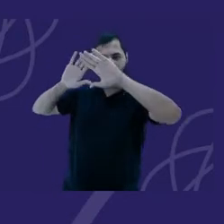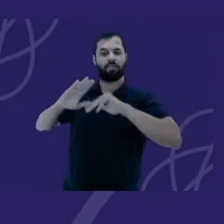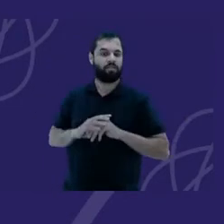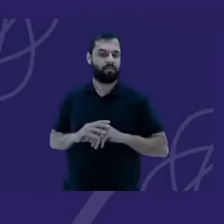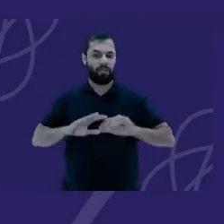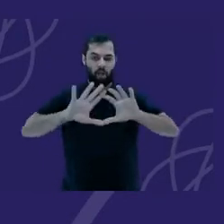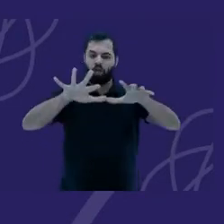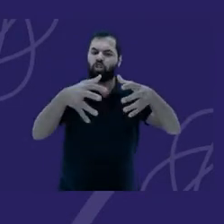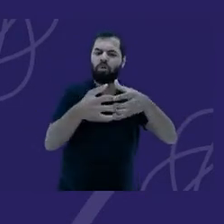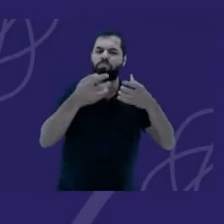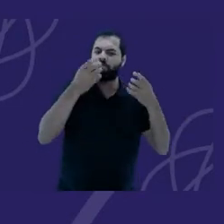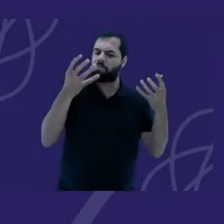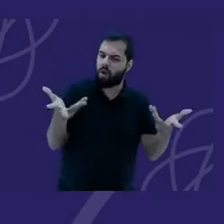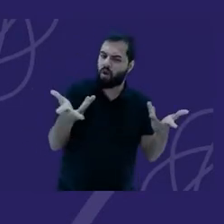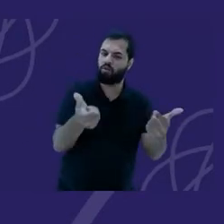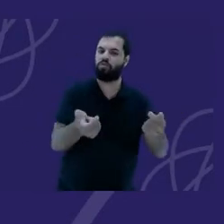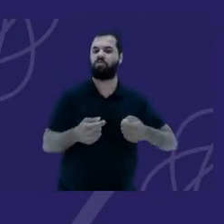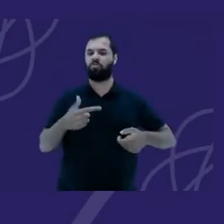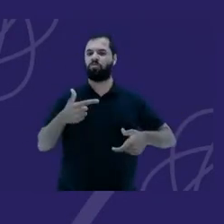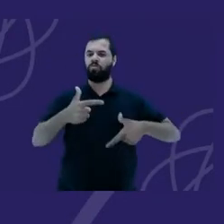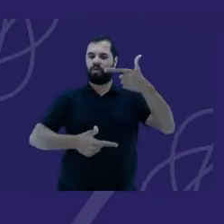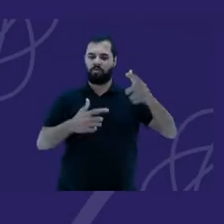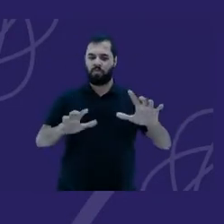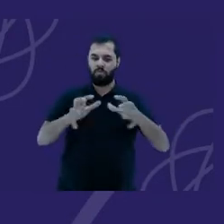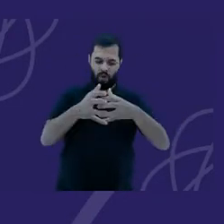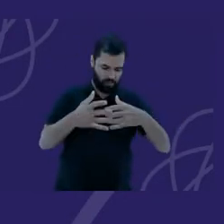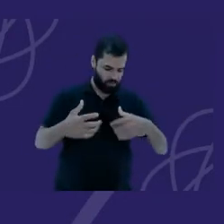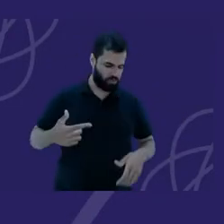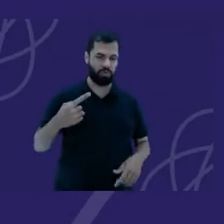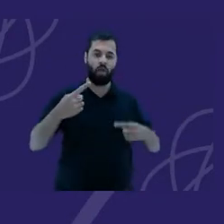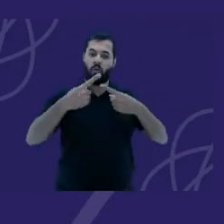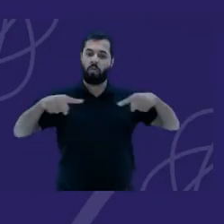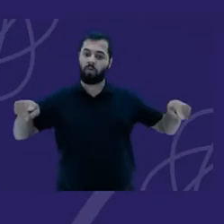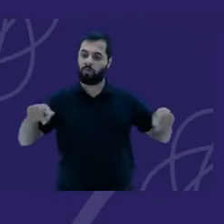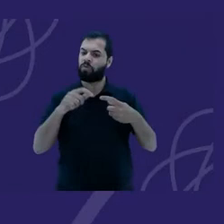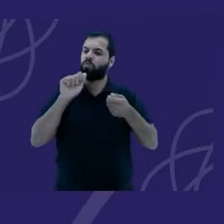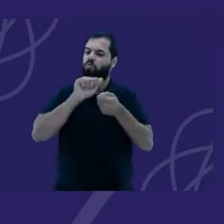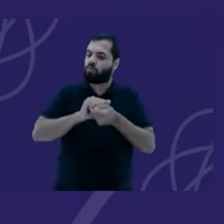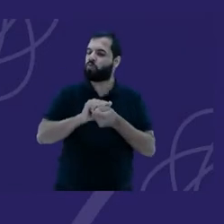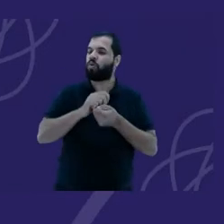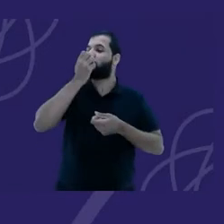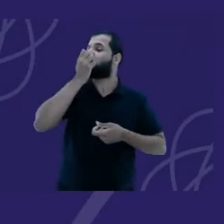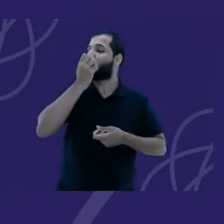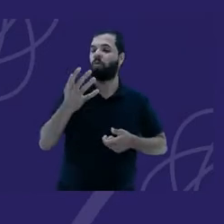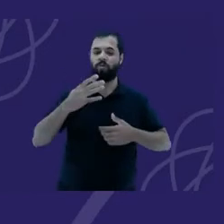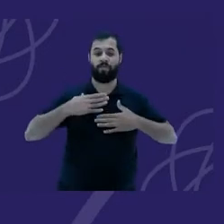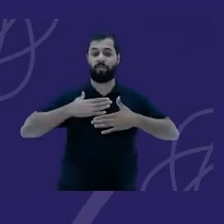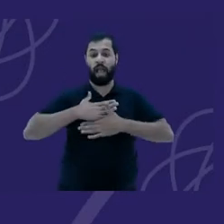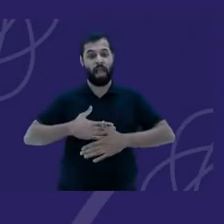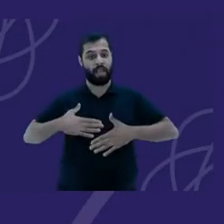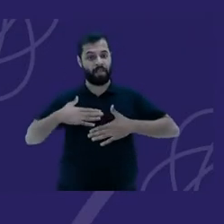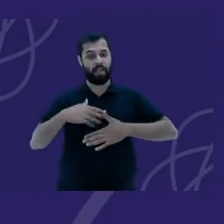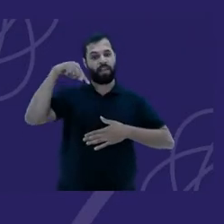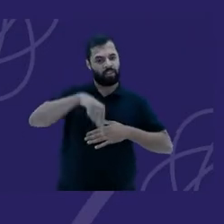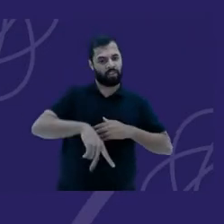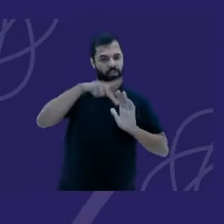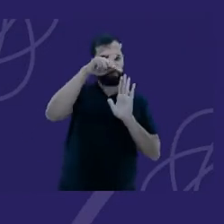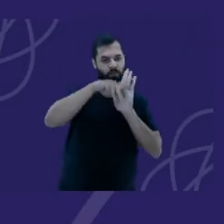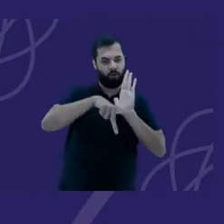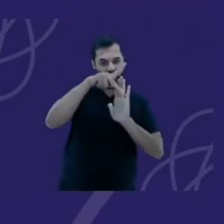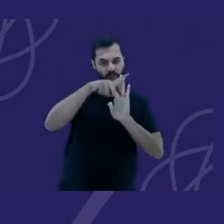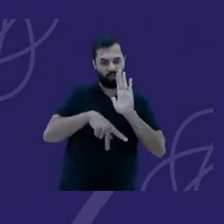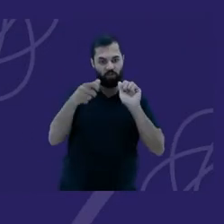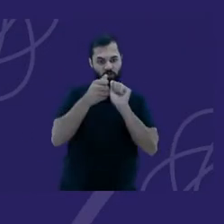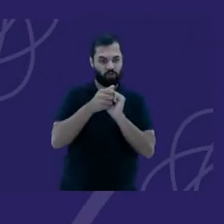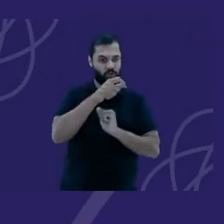galera maravilhosa aqui da Ernesto do Choro. Eu sou Alan Rocha. Estou muito feliz de estar aqui nesse projeto. E vamos cantar mais, né? Vamos fazer